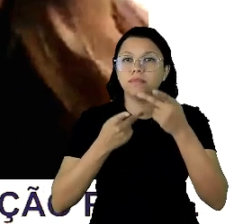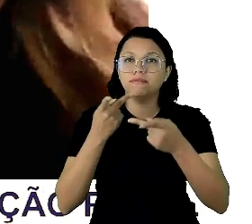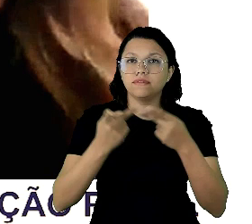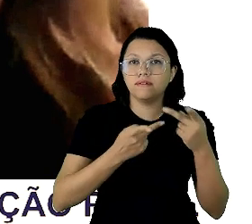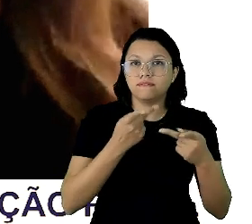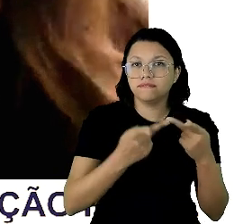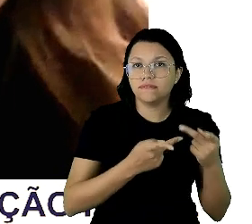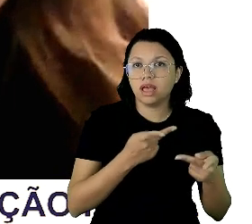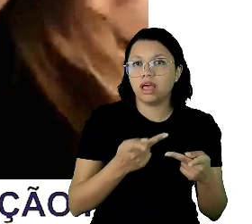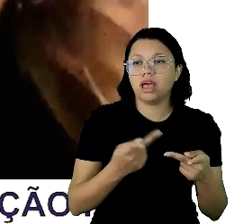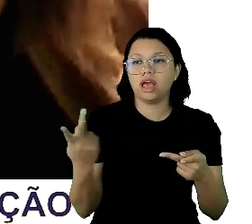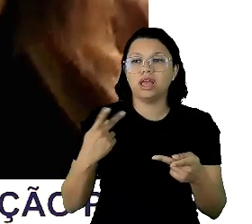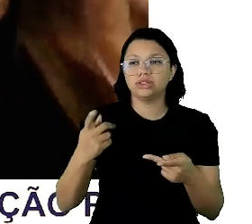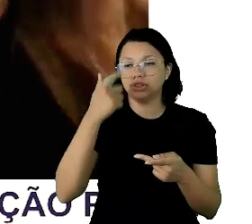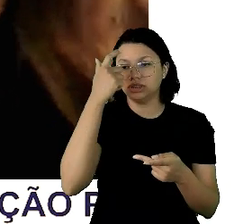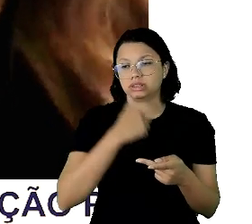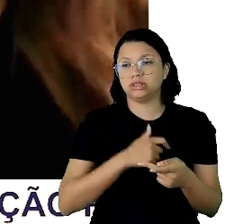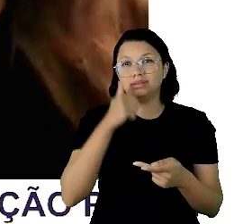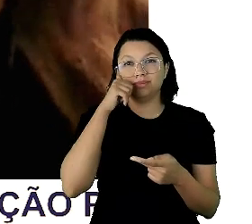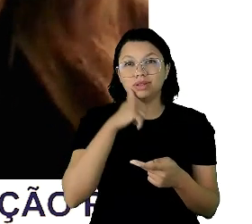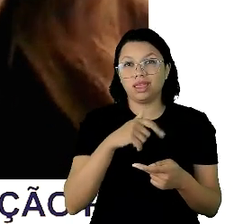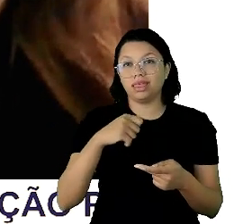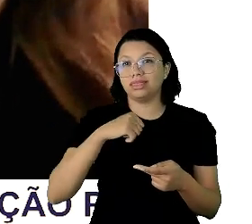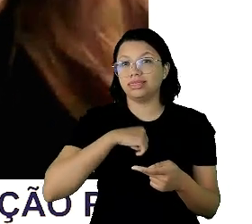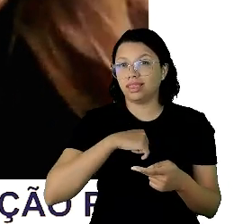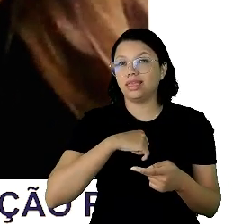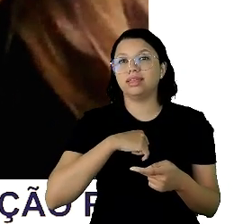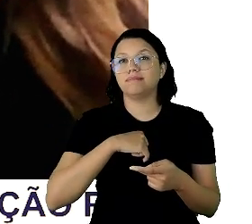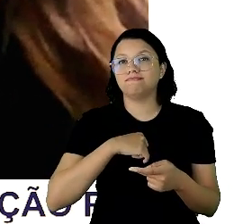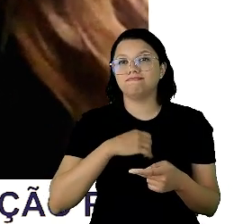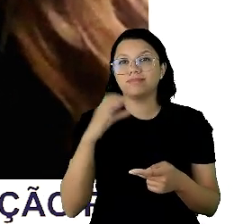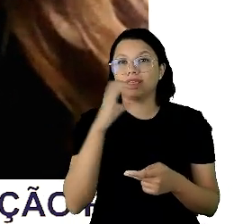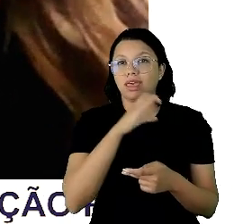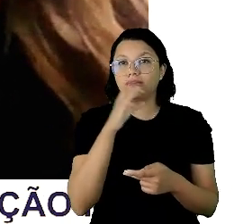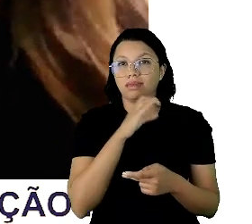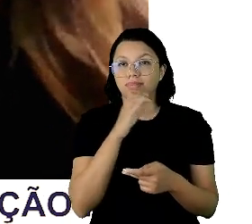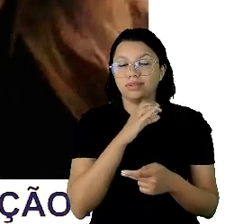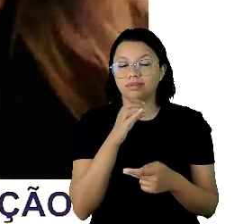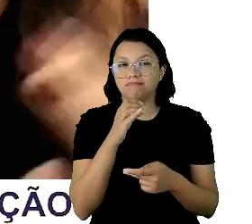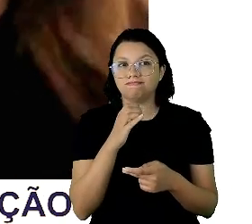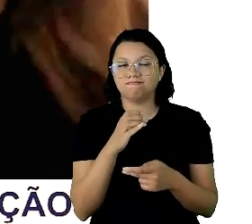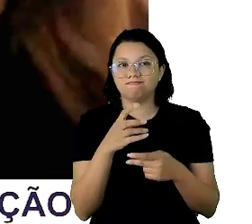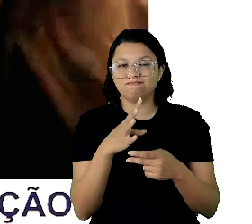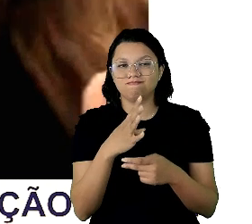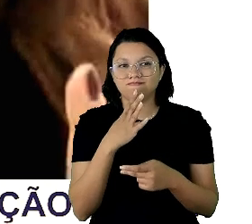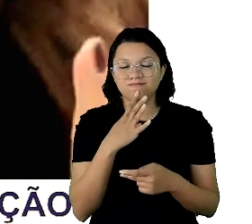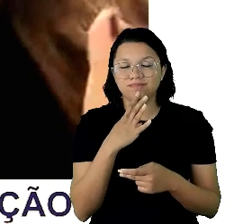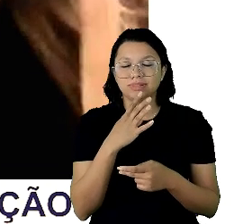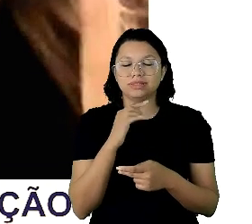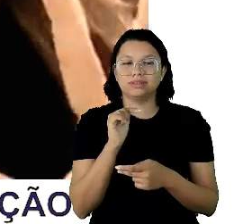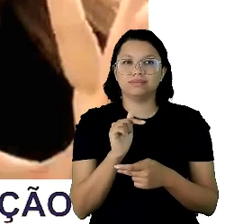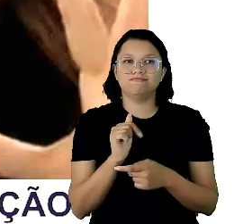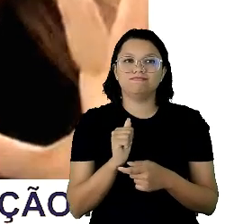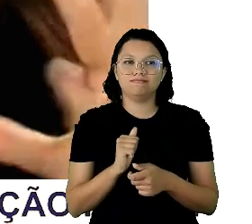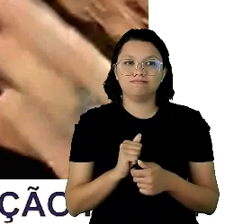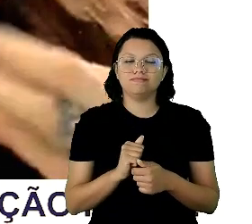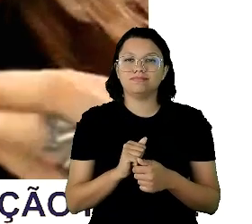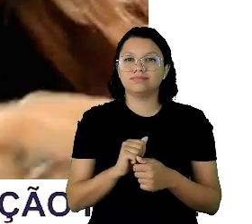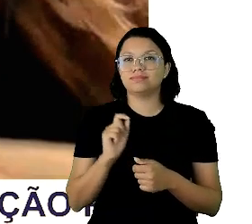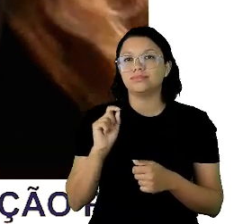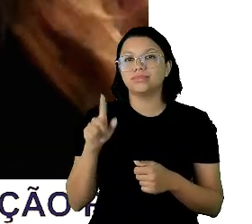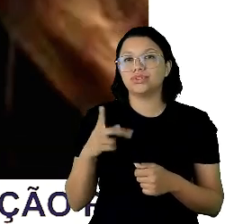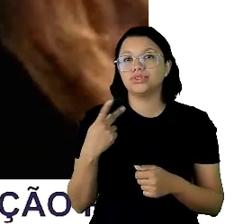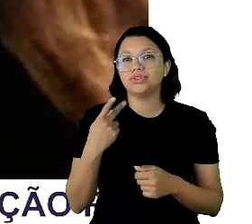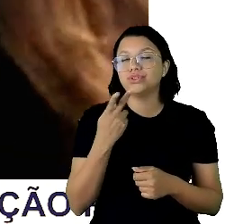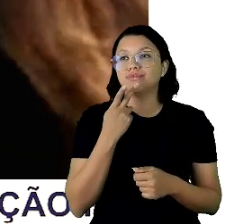uma imediata identificação, porque assim, é aquilo que a gente estava falando, né, assim, quando a